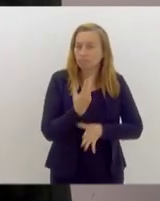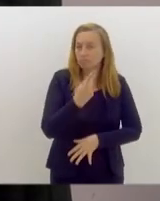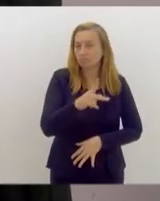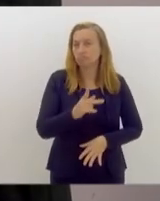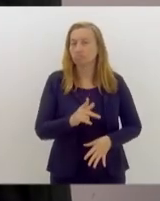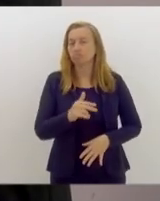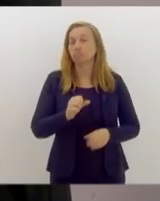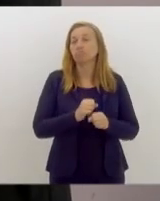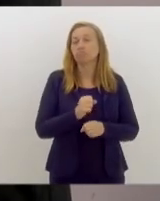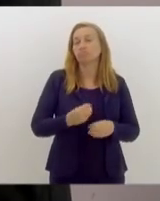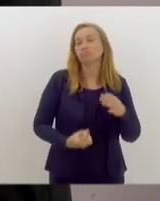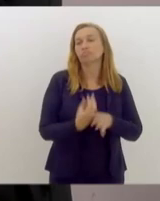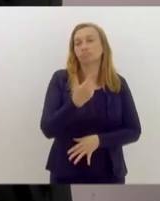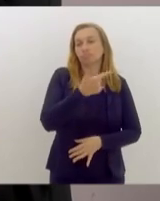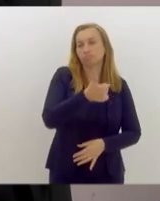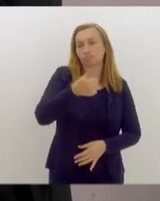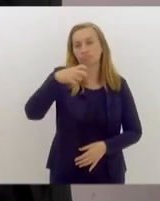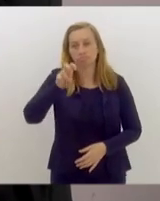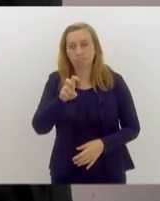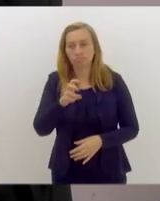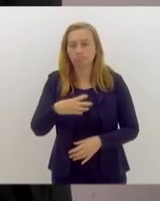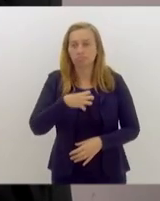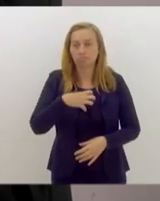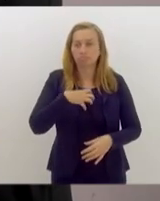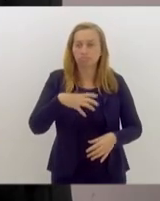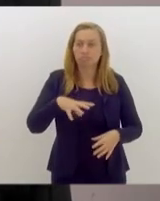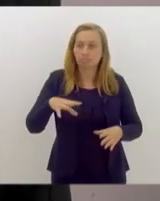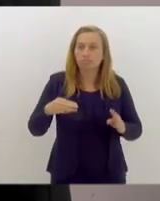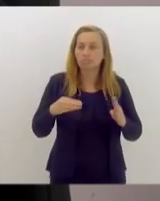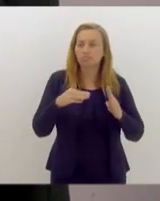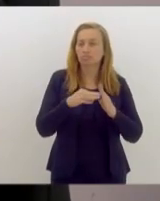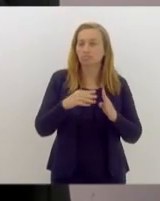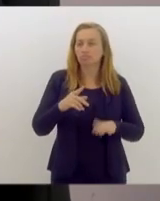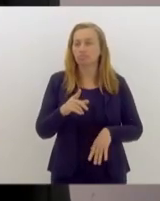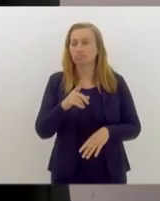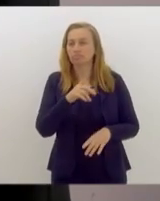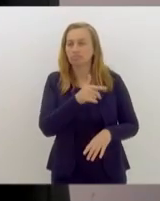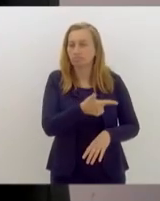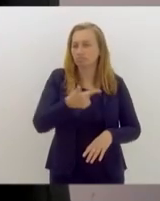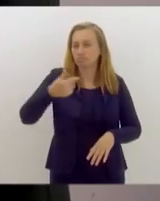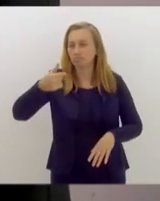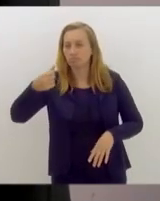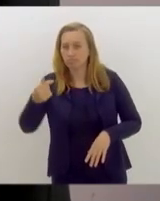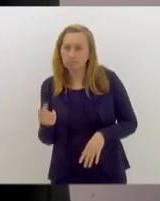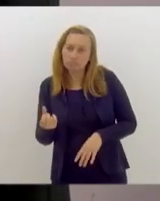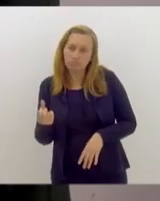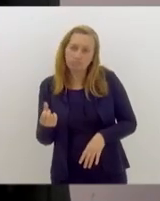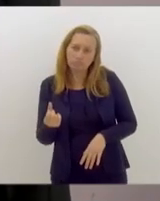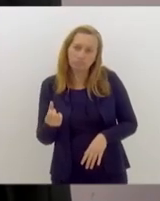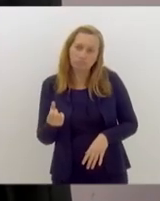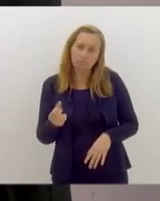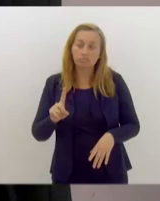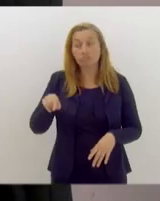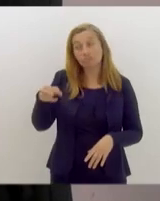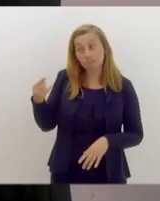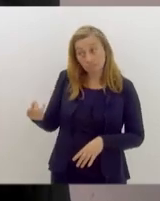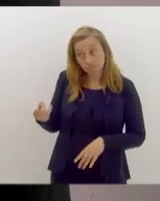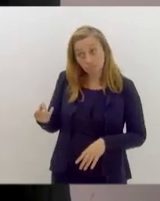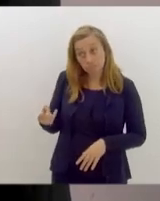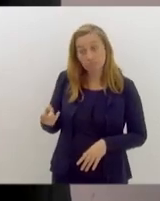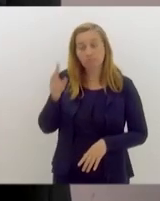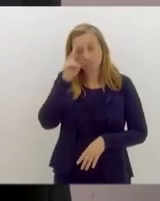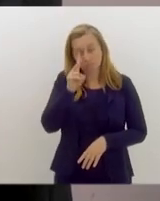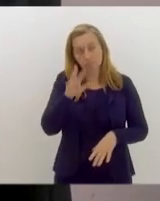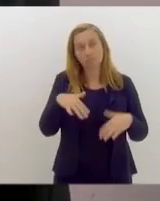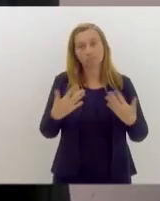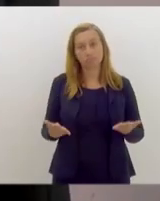em 2015, ainda fazia sentido colocar essa meta de 2016. Agora, em 2022, meta cronológica para 2016, fora as outras que Vossa Senhoria lembrou.